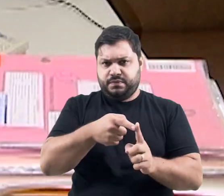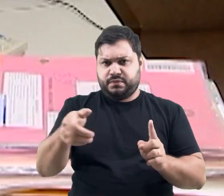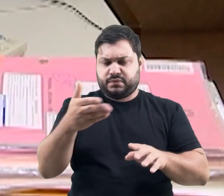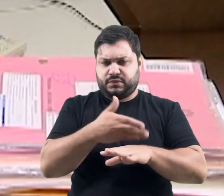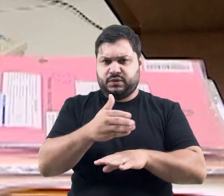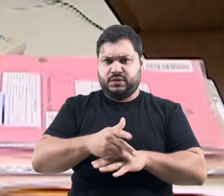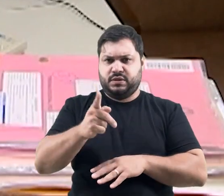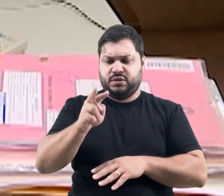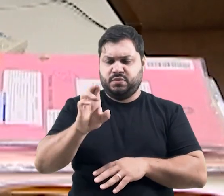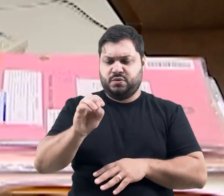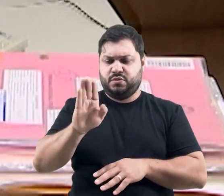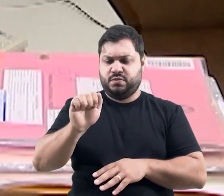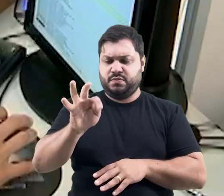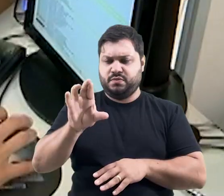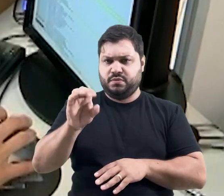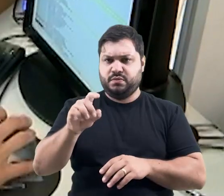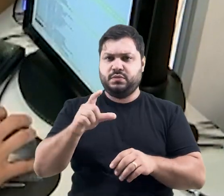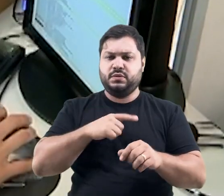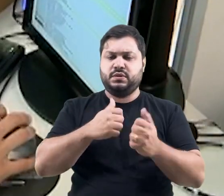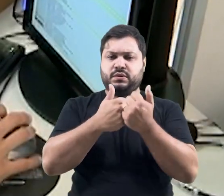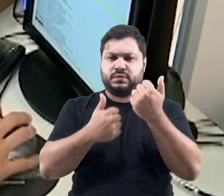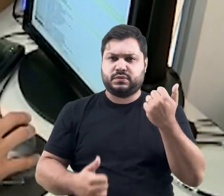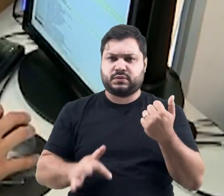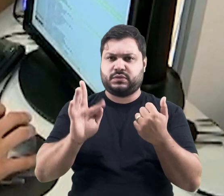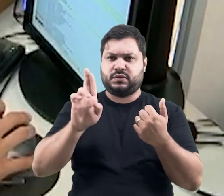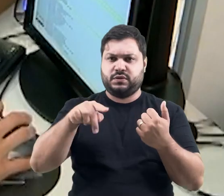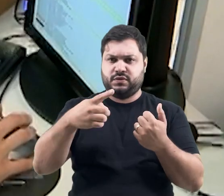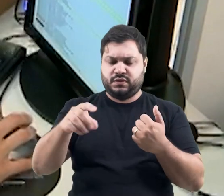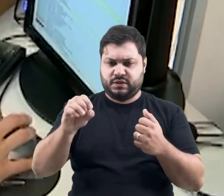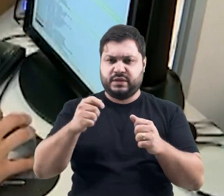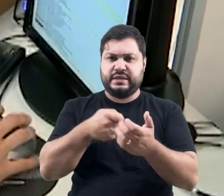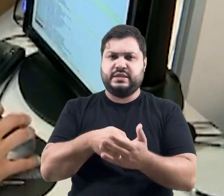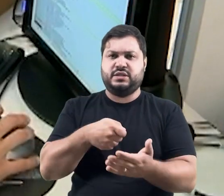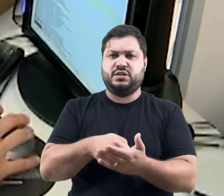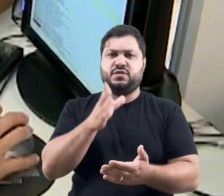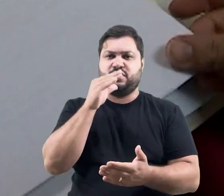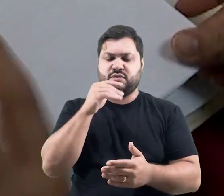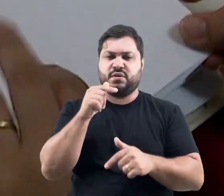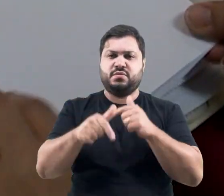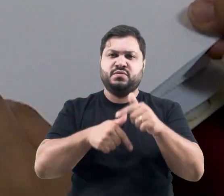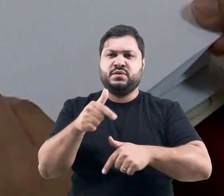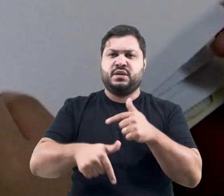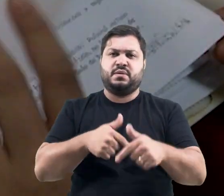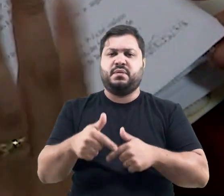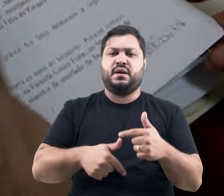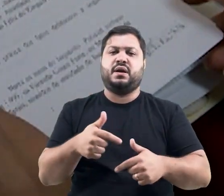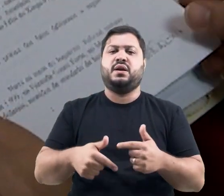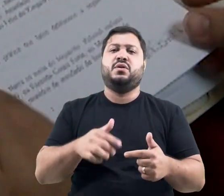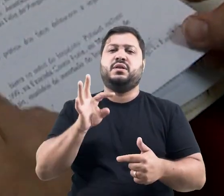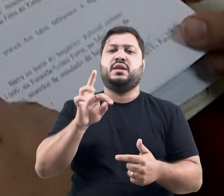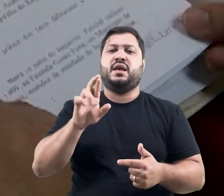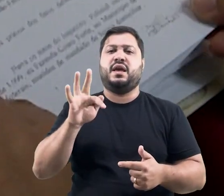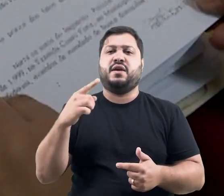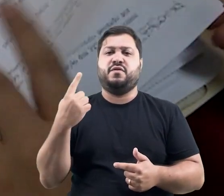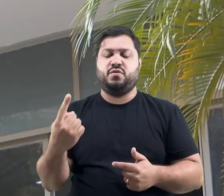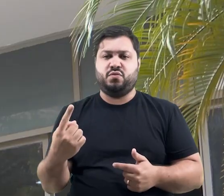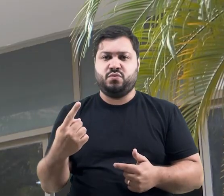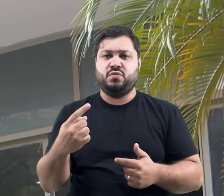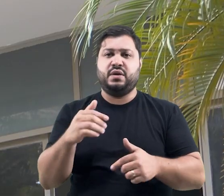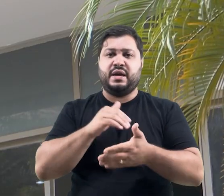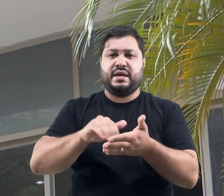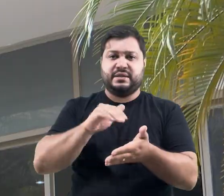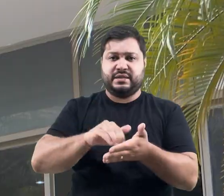exige. Durante o estágio probatório, é observado o nível de funcionalidade exigido do servidor para o exercício das funções.